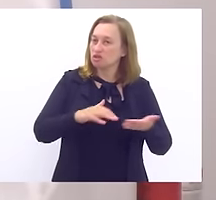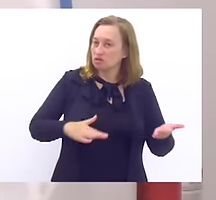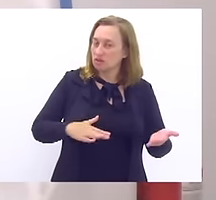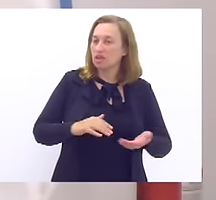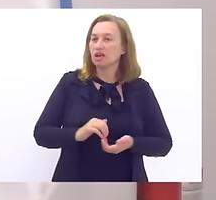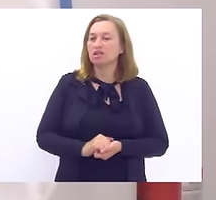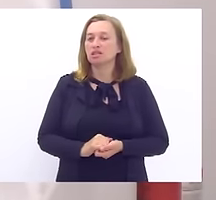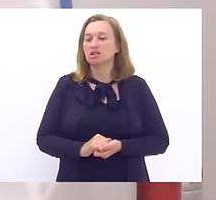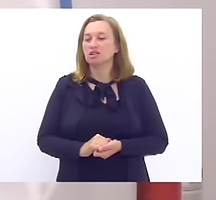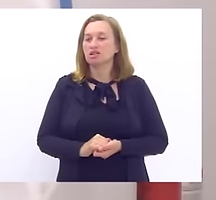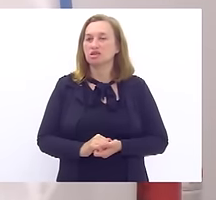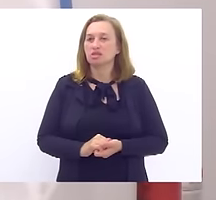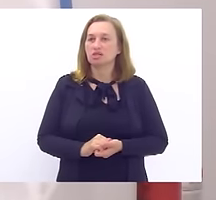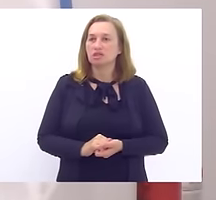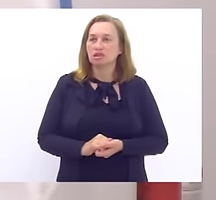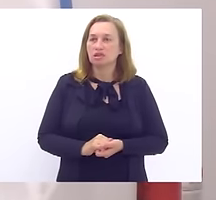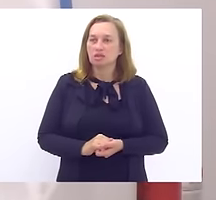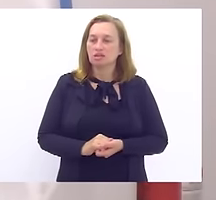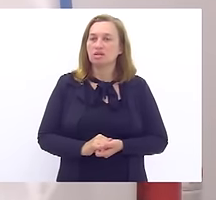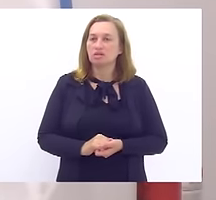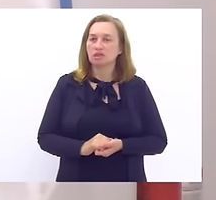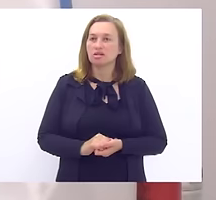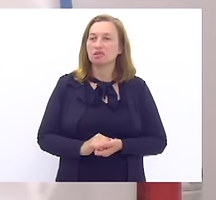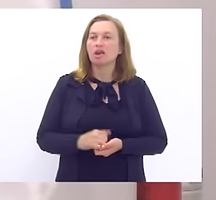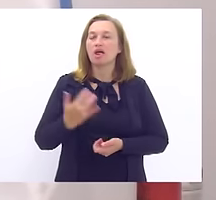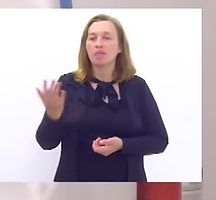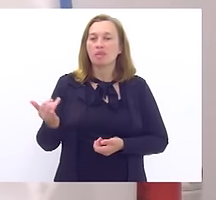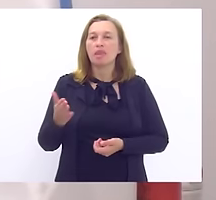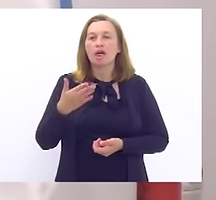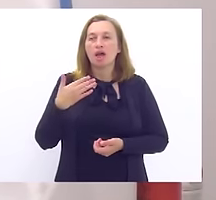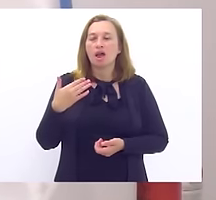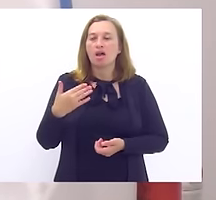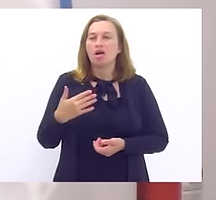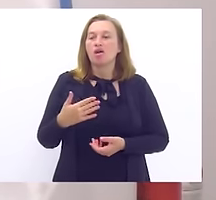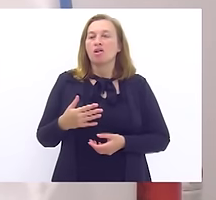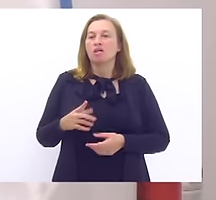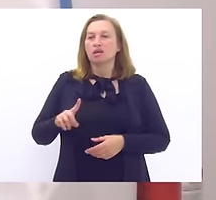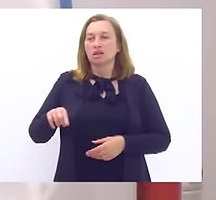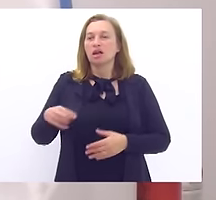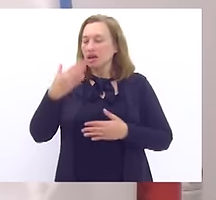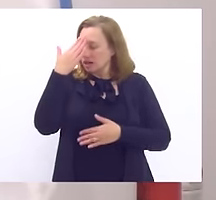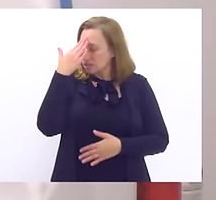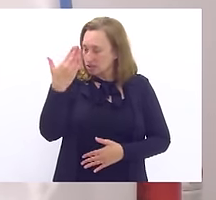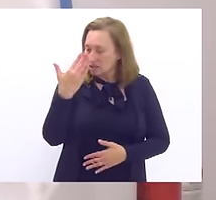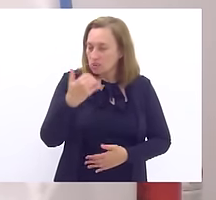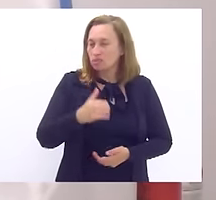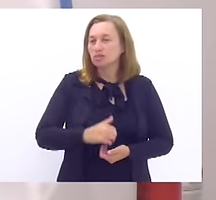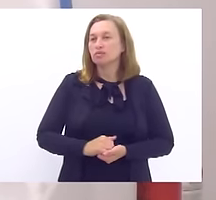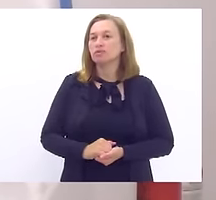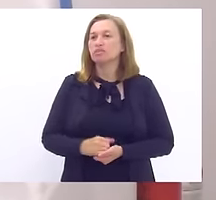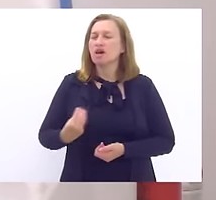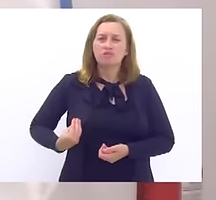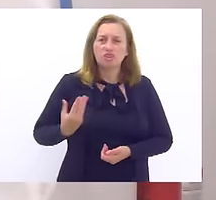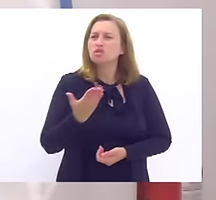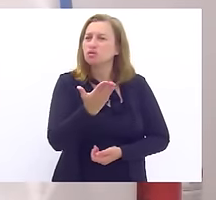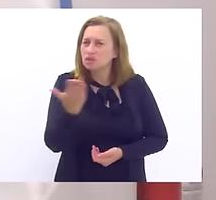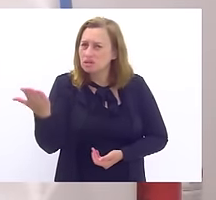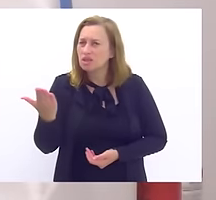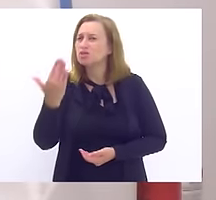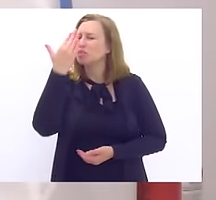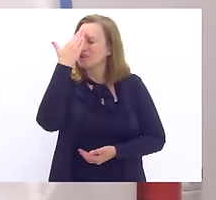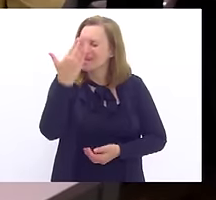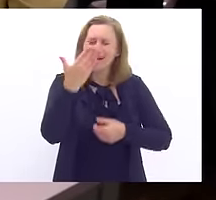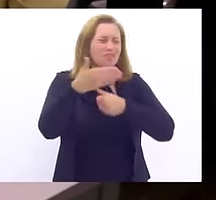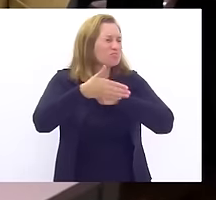poderia estar sendo empregado salva o melhor juízo em outra em outro momento mas agradeça a presença de vossa excelência aqui obrigado